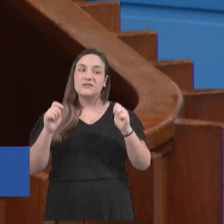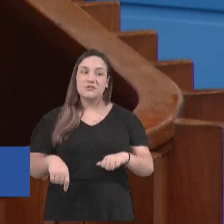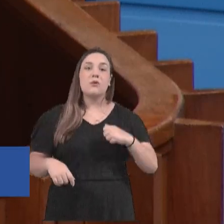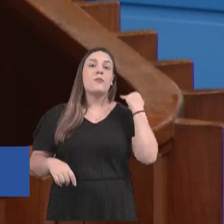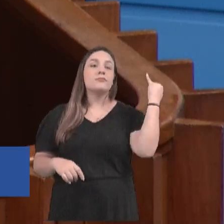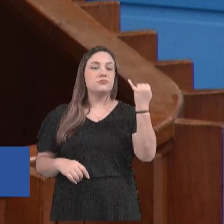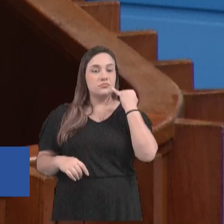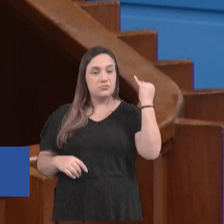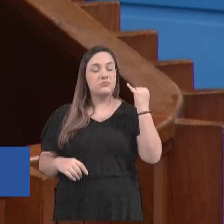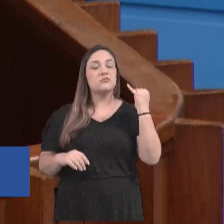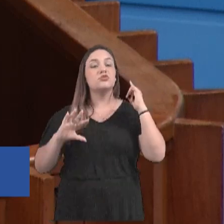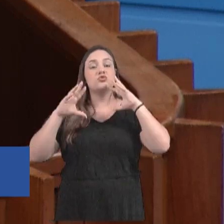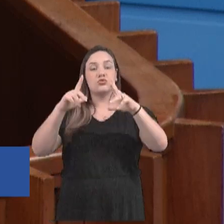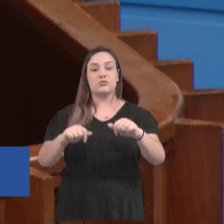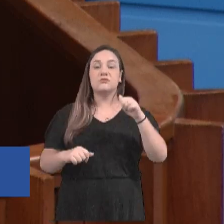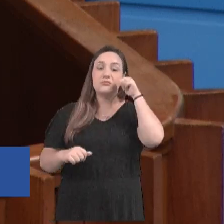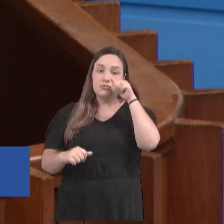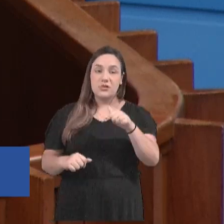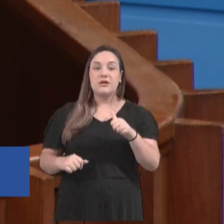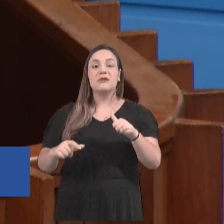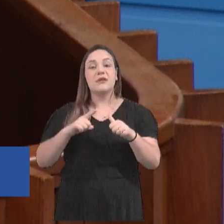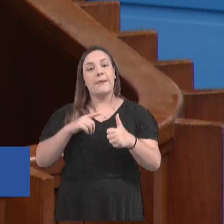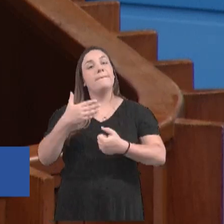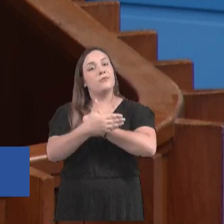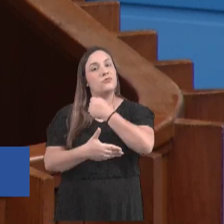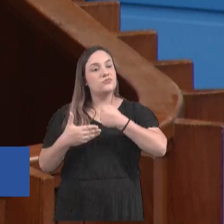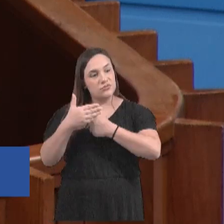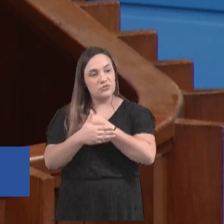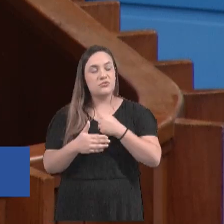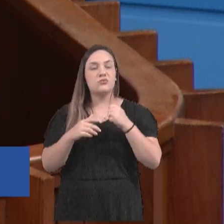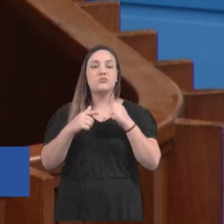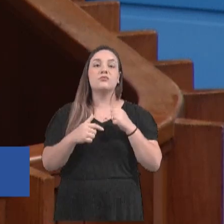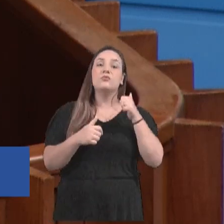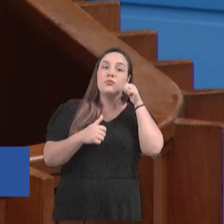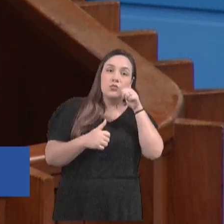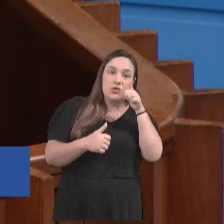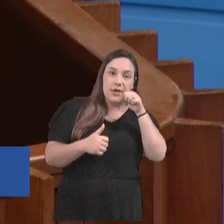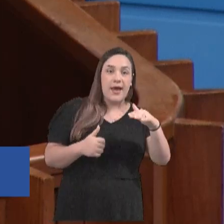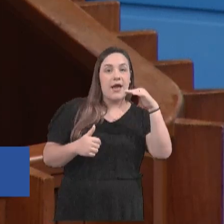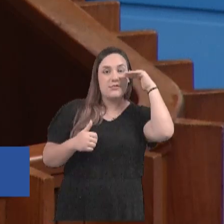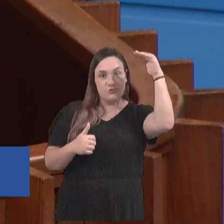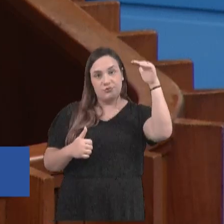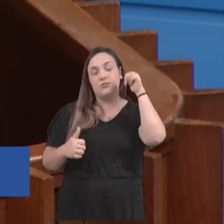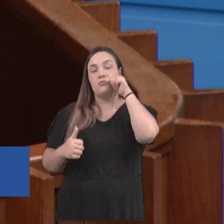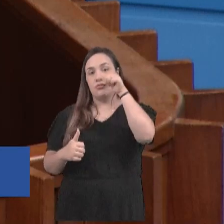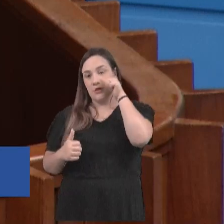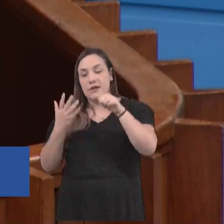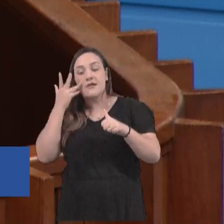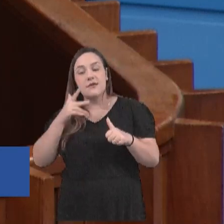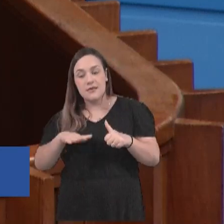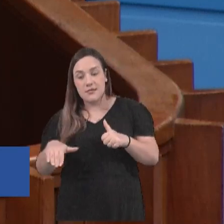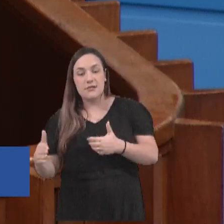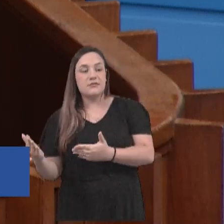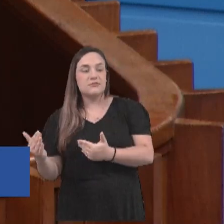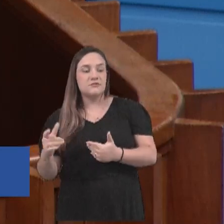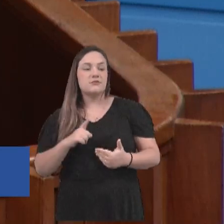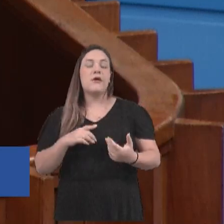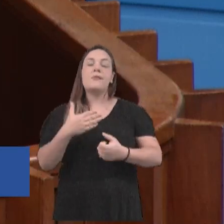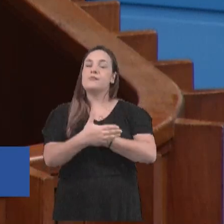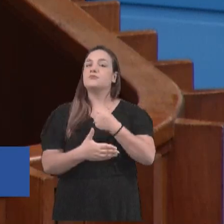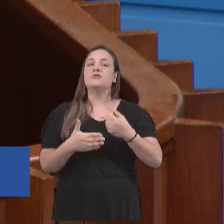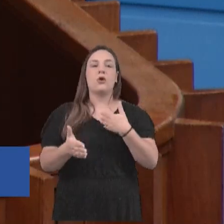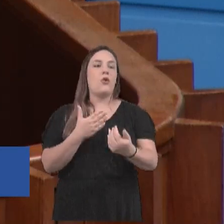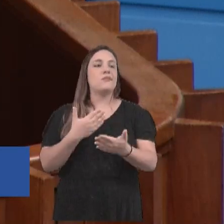para garantir que as mulheres estejam protegidas, as mulheres e meninas e crianças estejam protegidas em todos